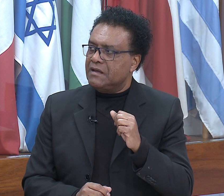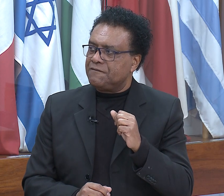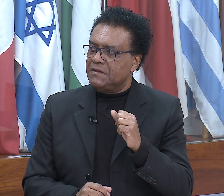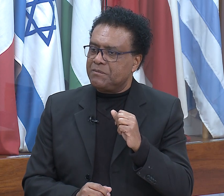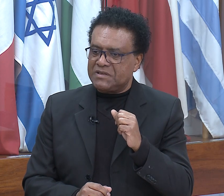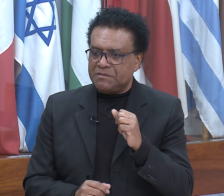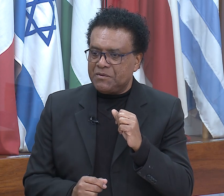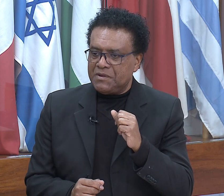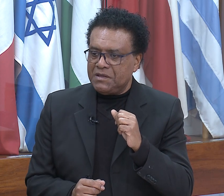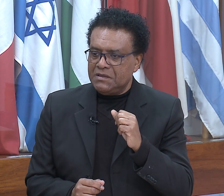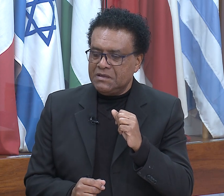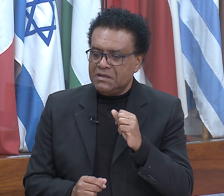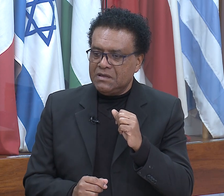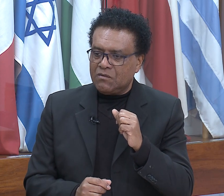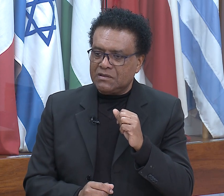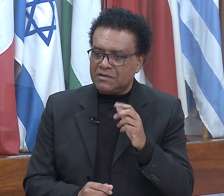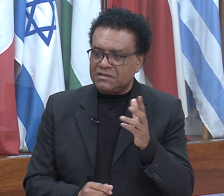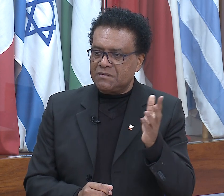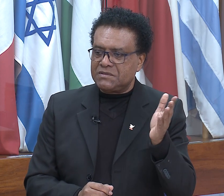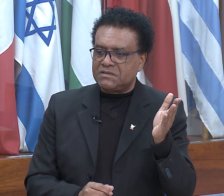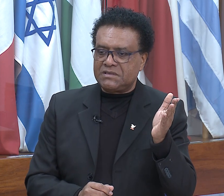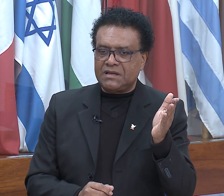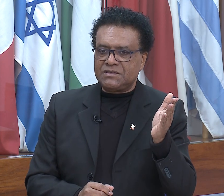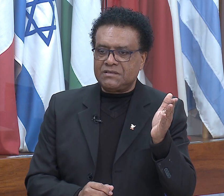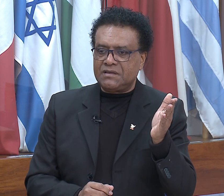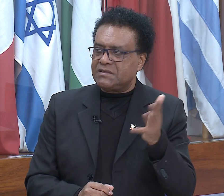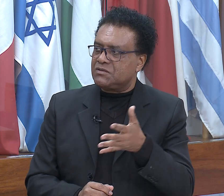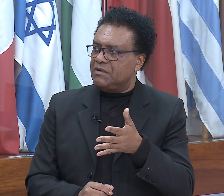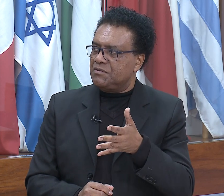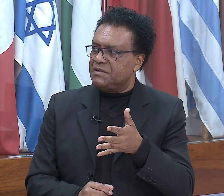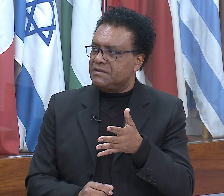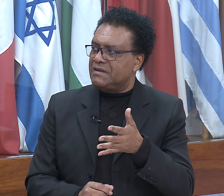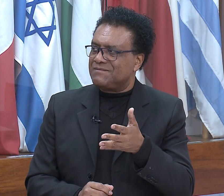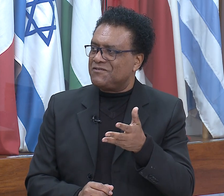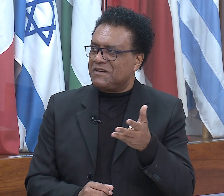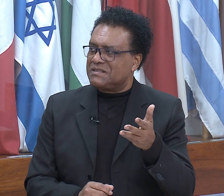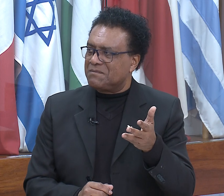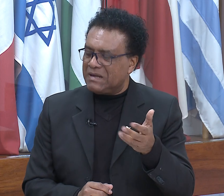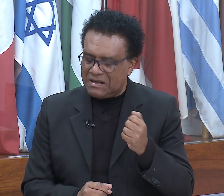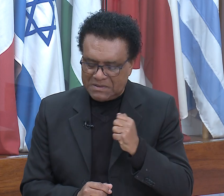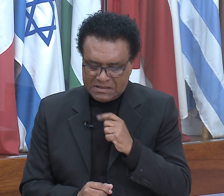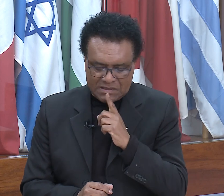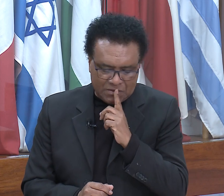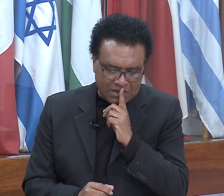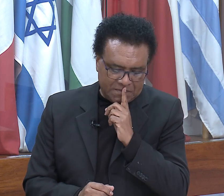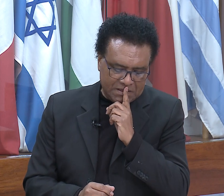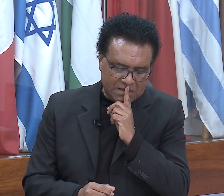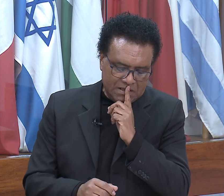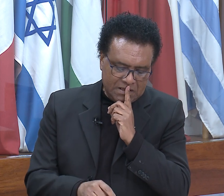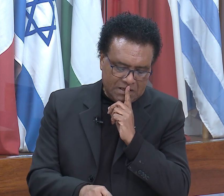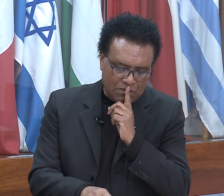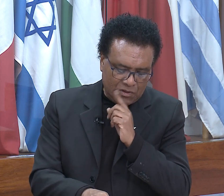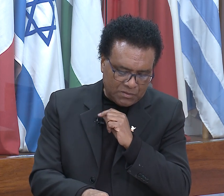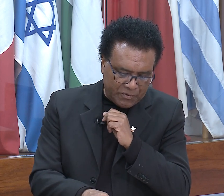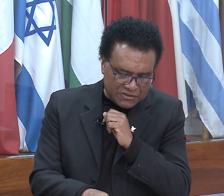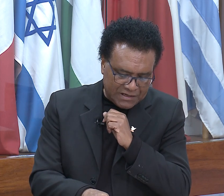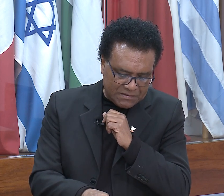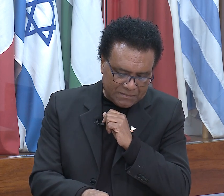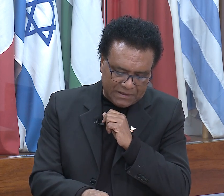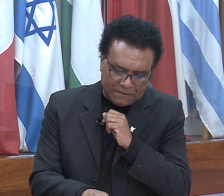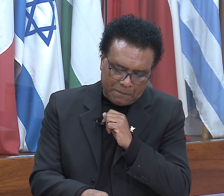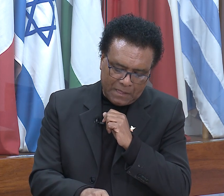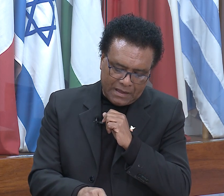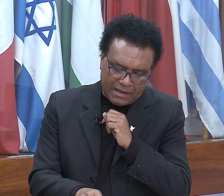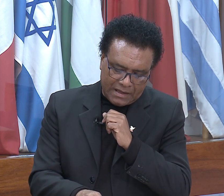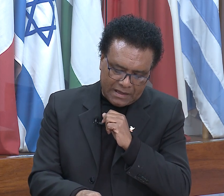na fila por exemplo um rim quando nós temos cerca de 300 doadores é uma diferença Bárbara enorme um outro projeto